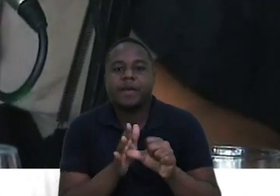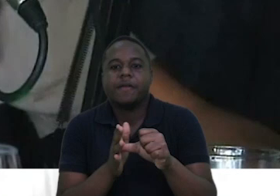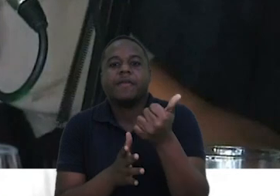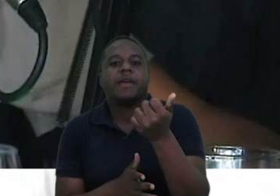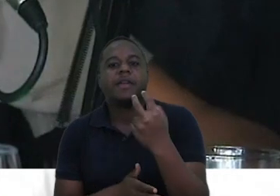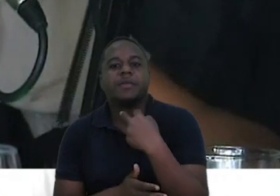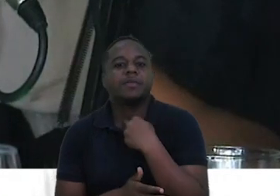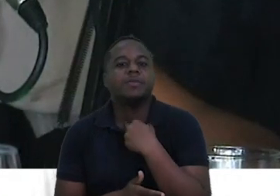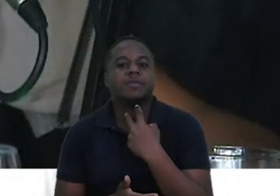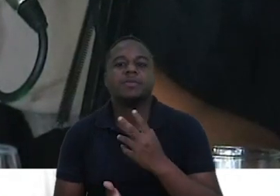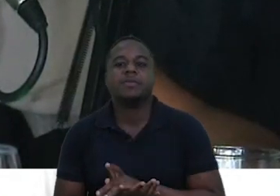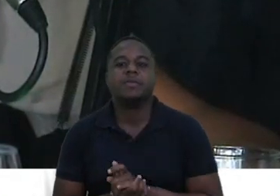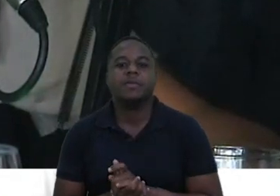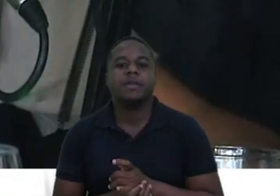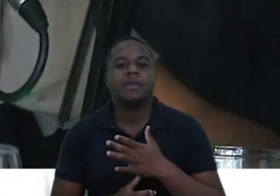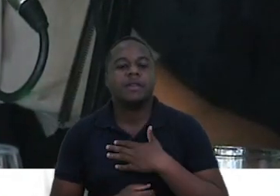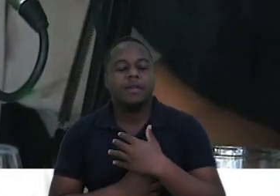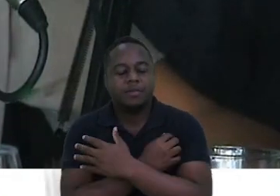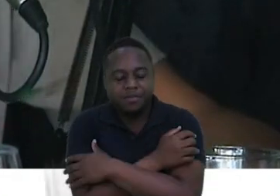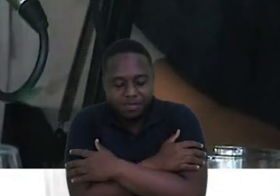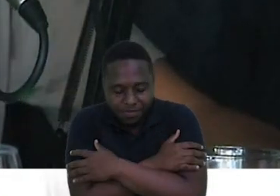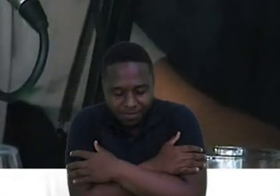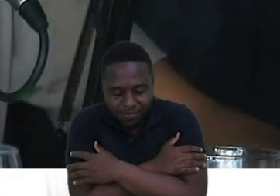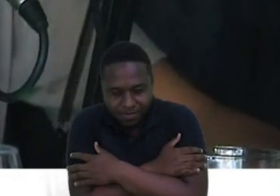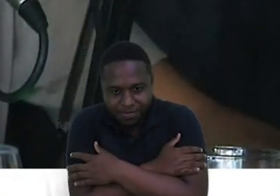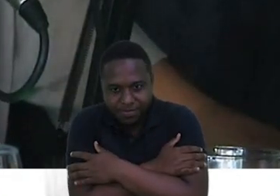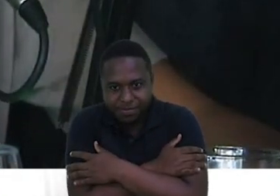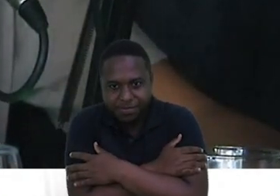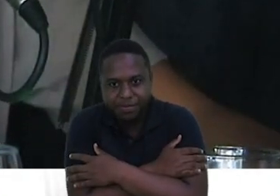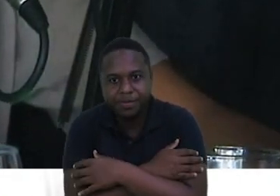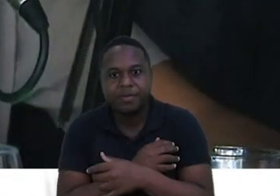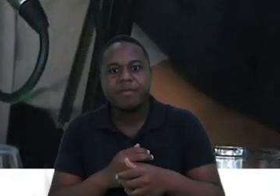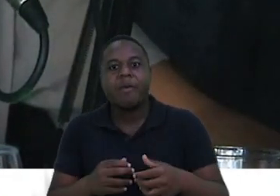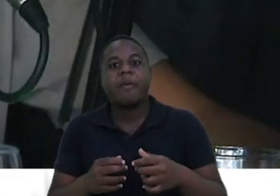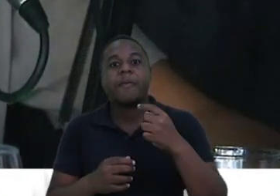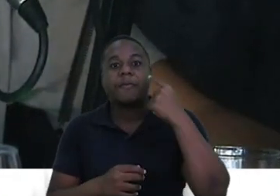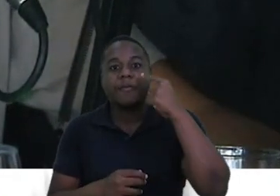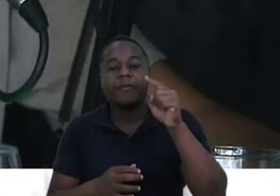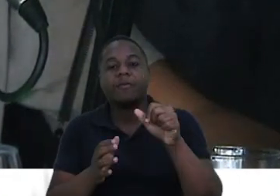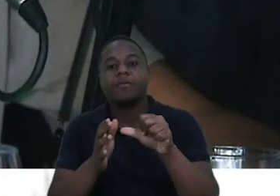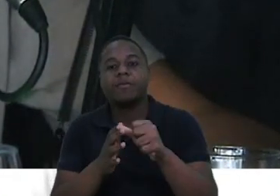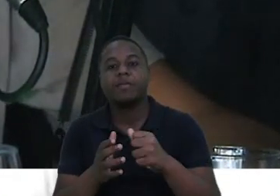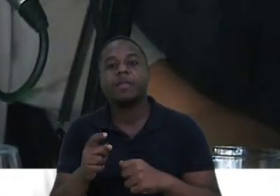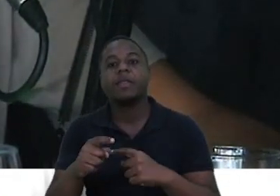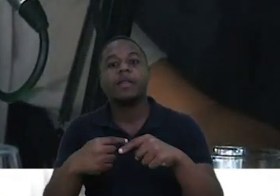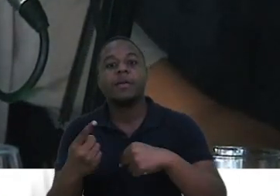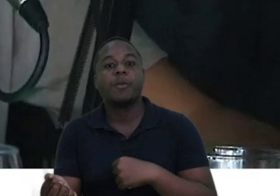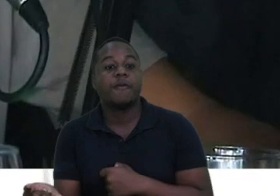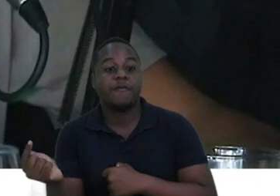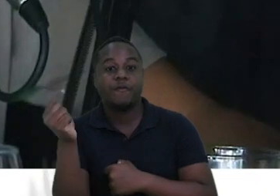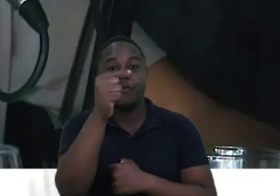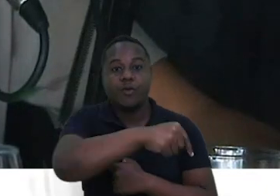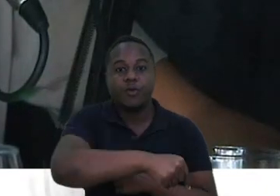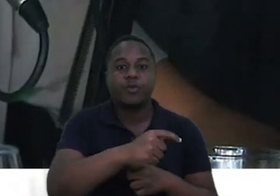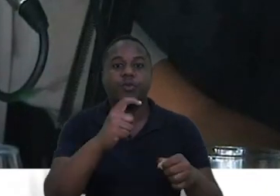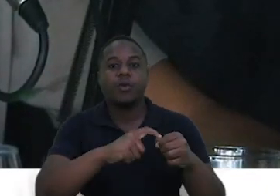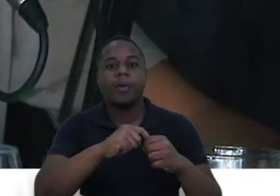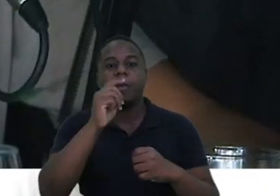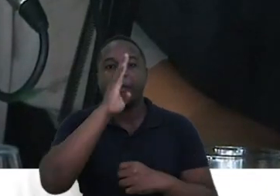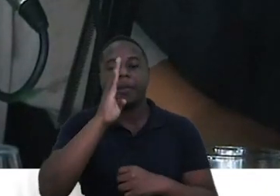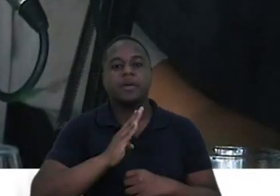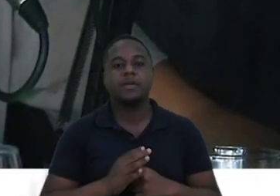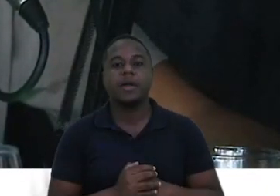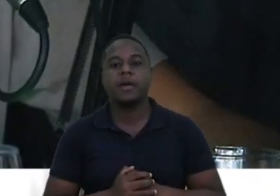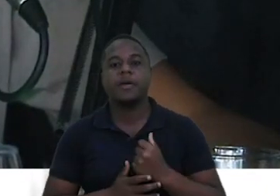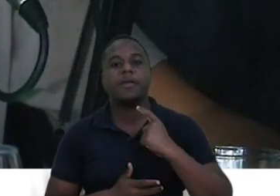vez. E aí passei um frio, vi neve pela primeira vez na penitenciária. E aí fui deportado para o Brasil, tido